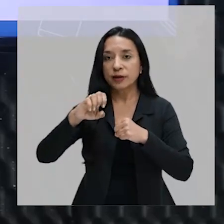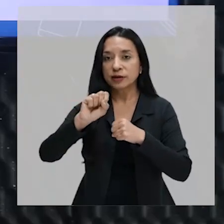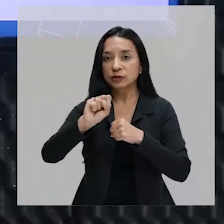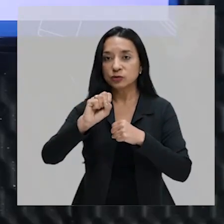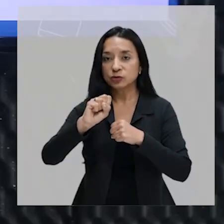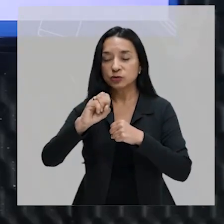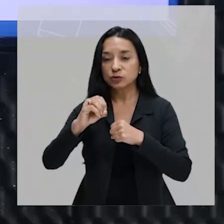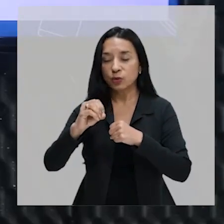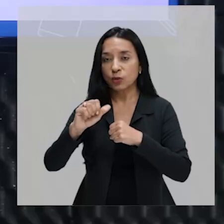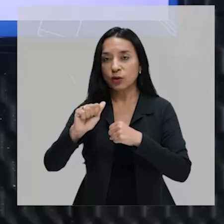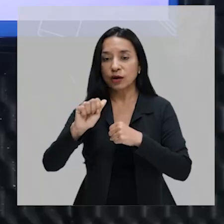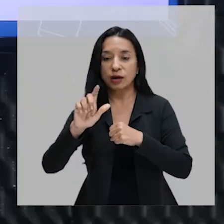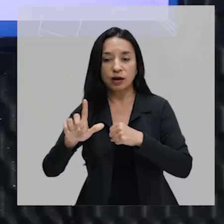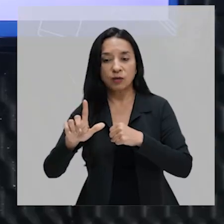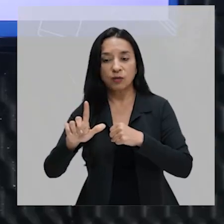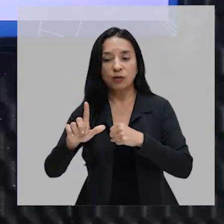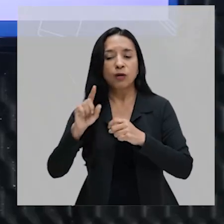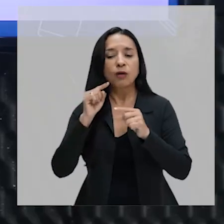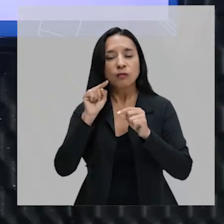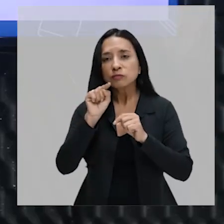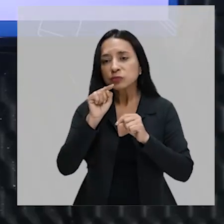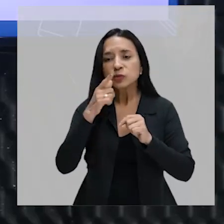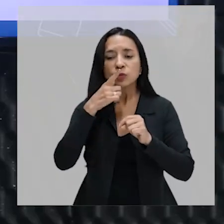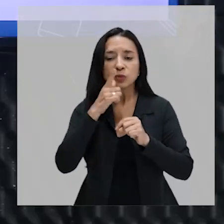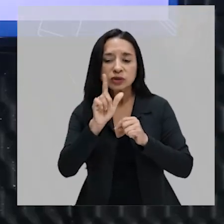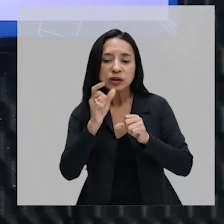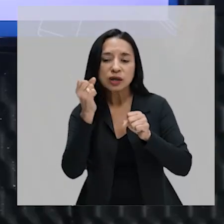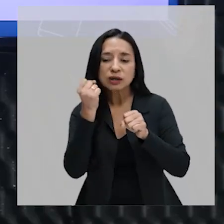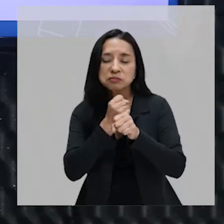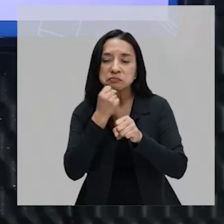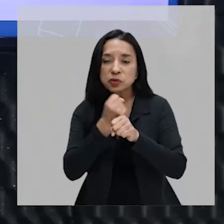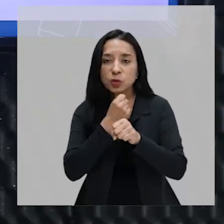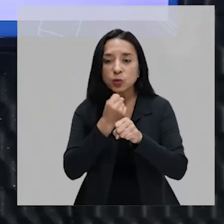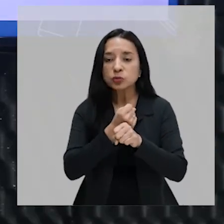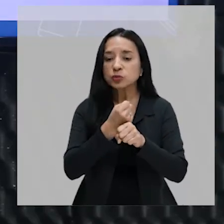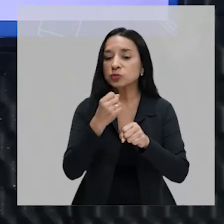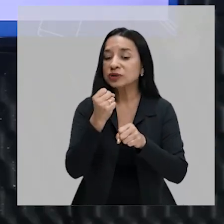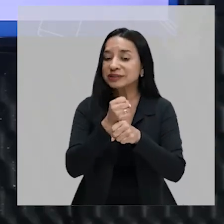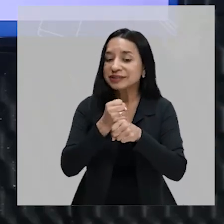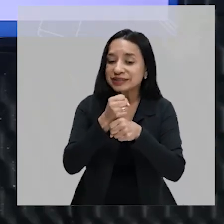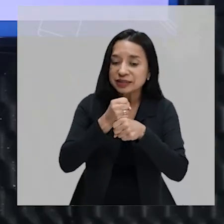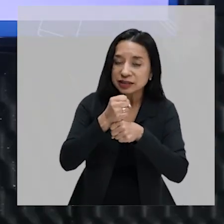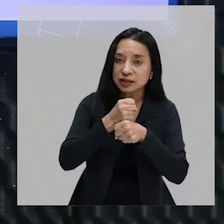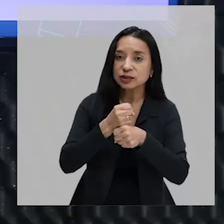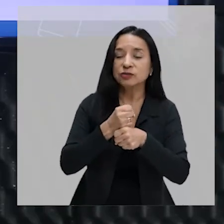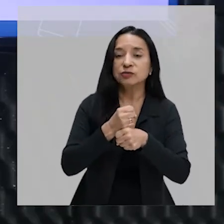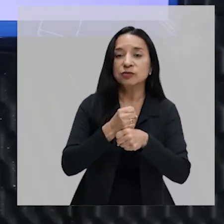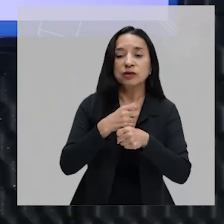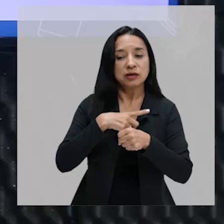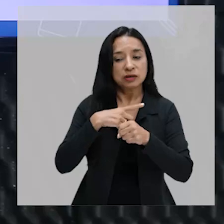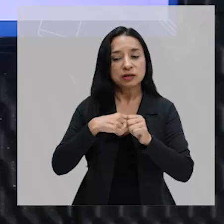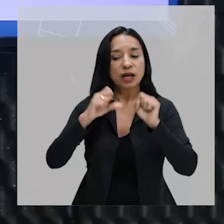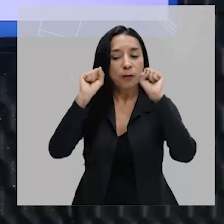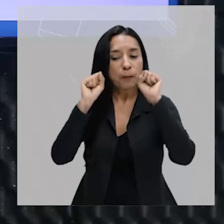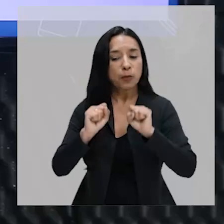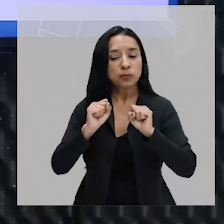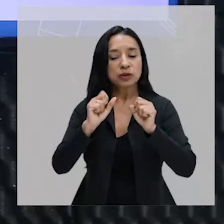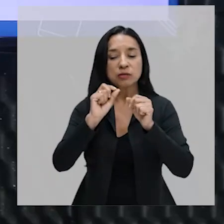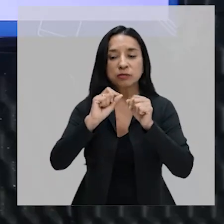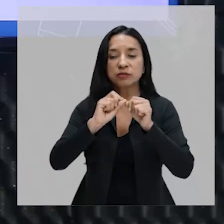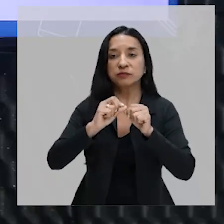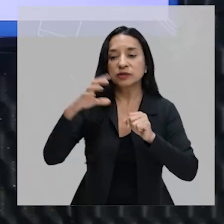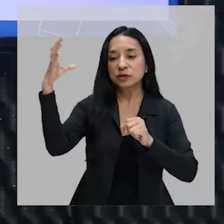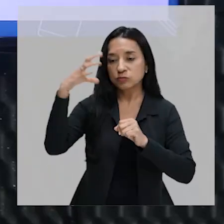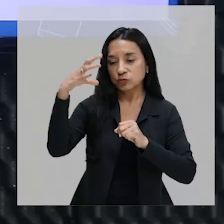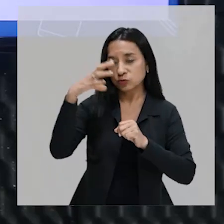realizar. Você consegue construir um ano? Um mês? Alguém aqui tem poder para fazer chuva? Diz